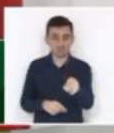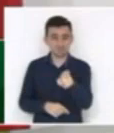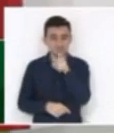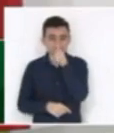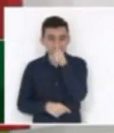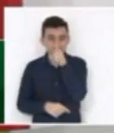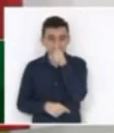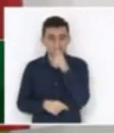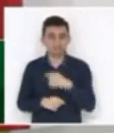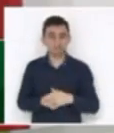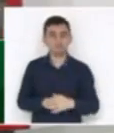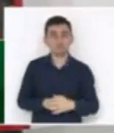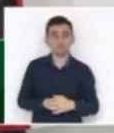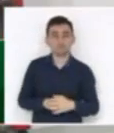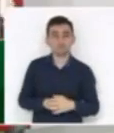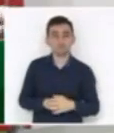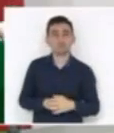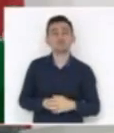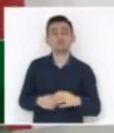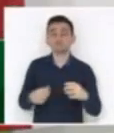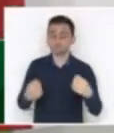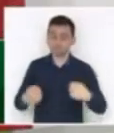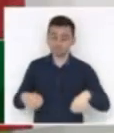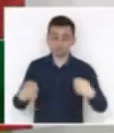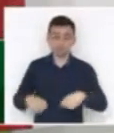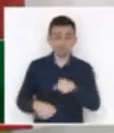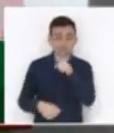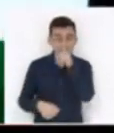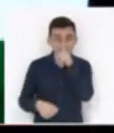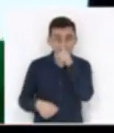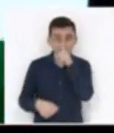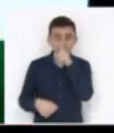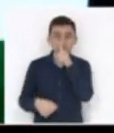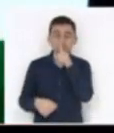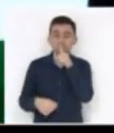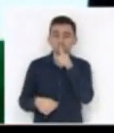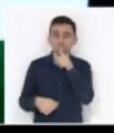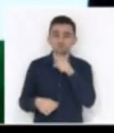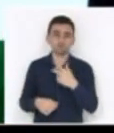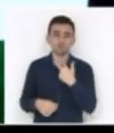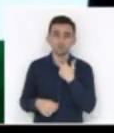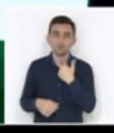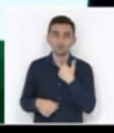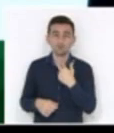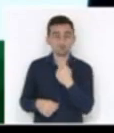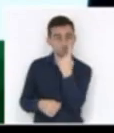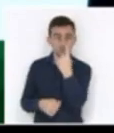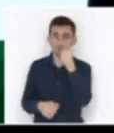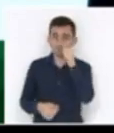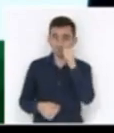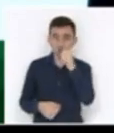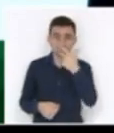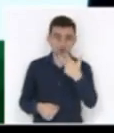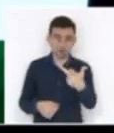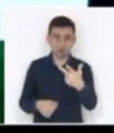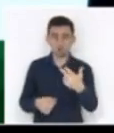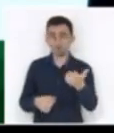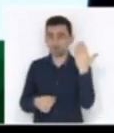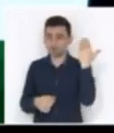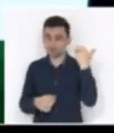silêncio precisa ser vencido. Diz uma das mulheres, violentada aos 14